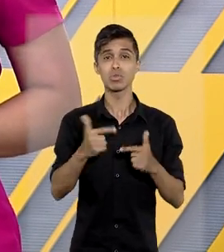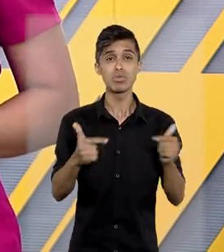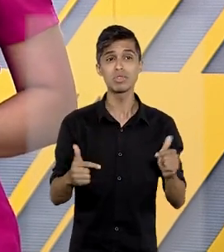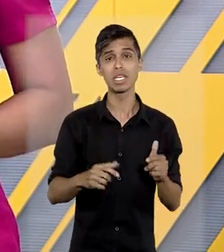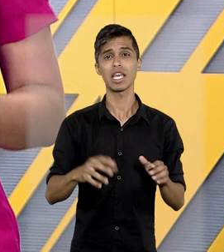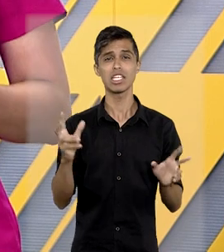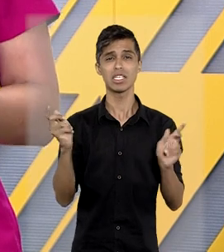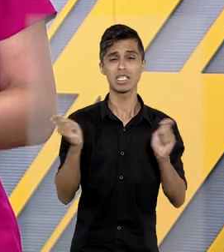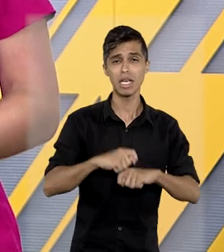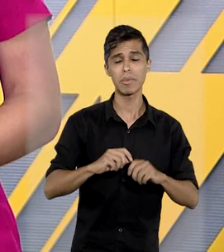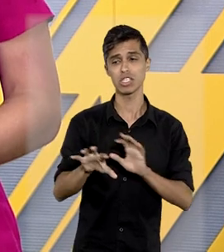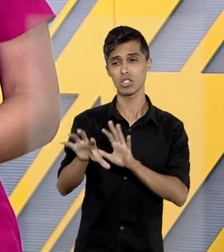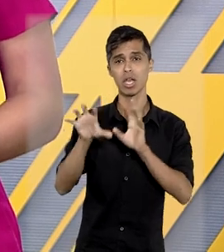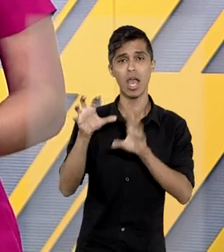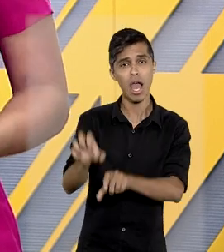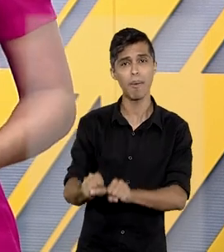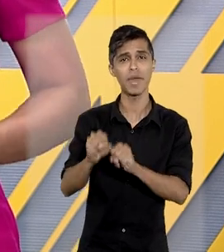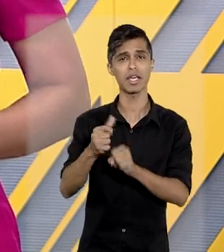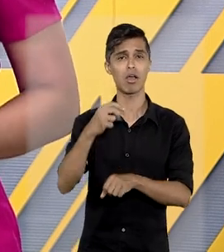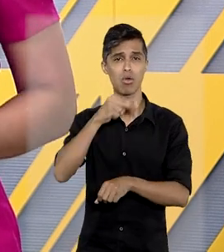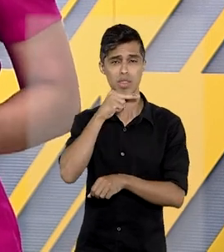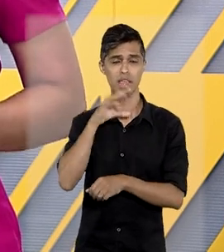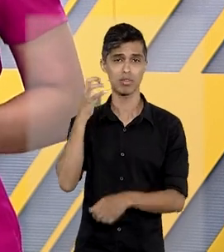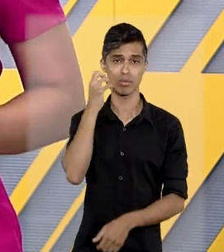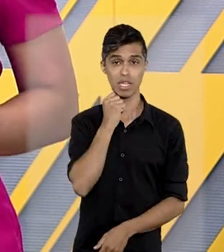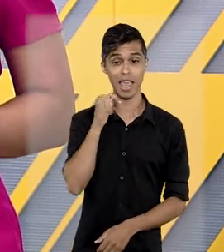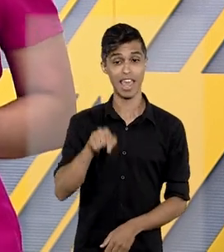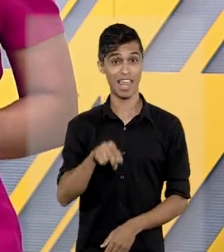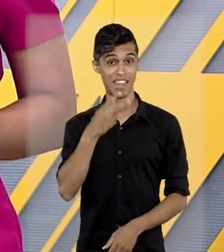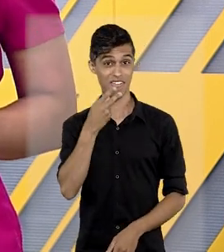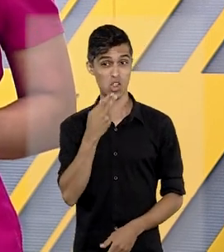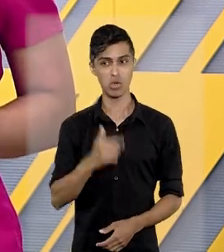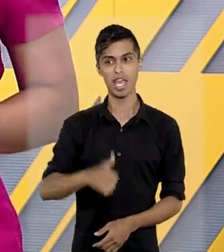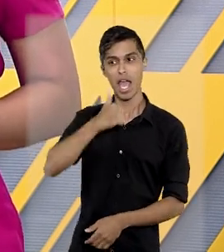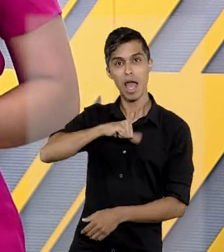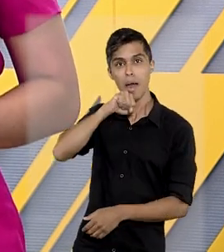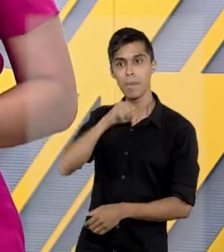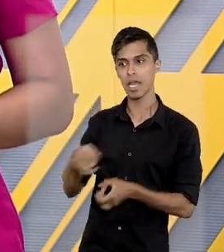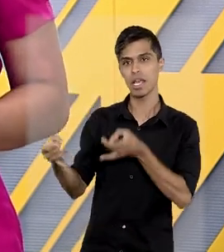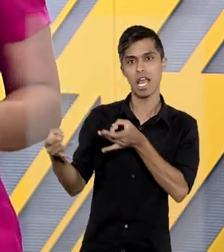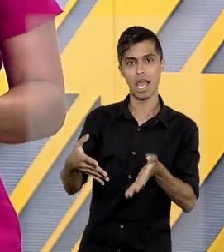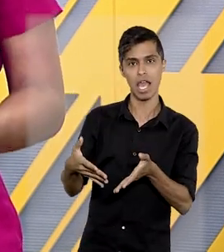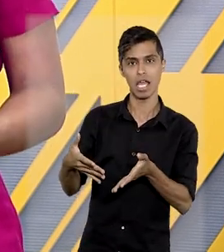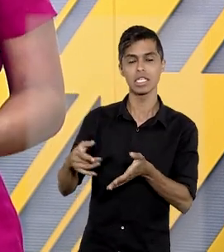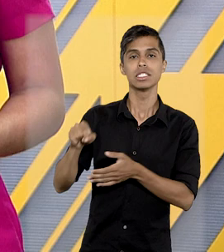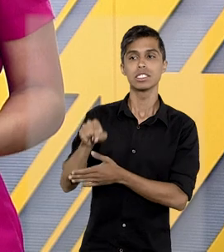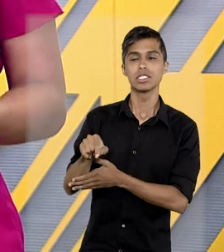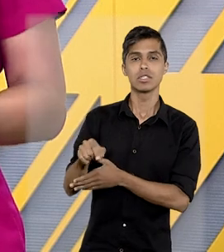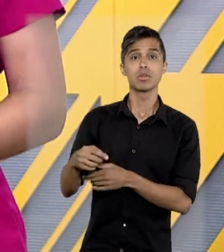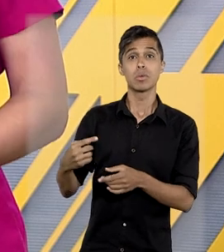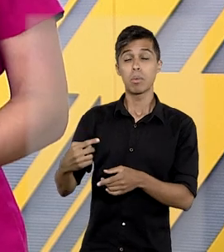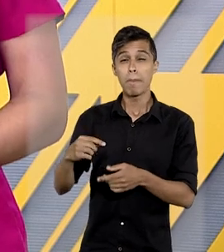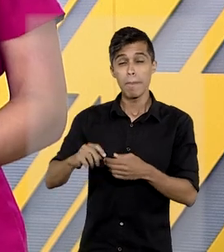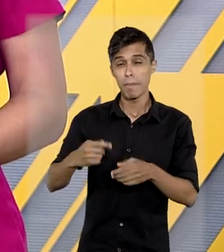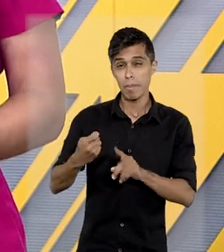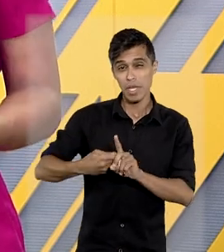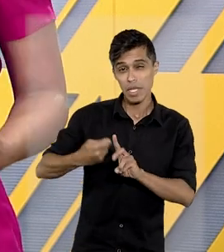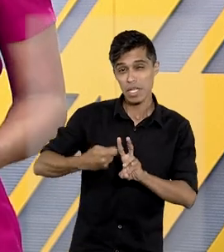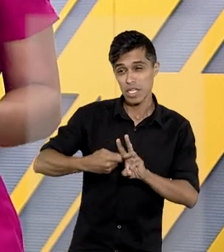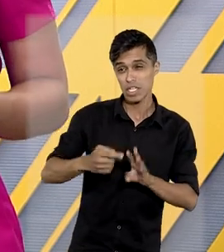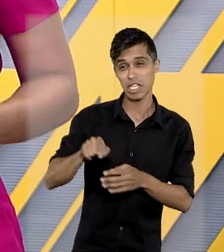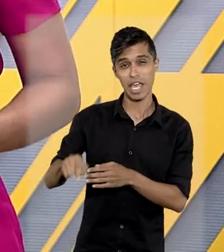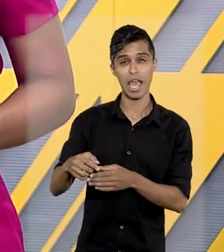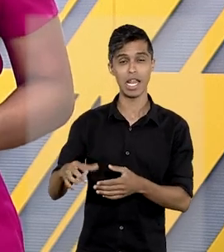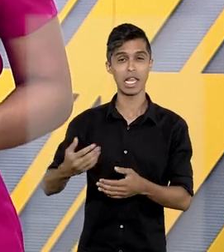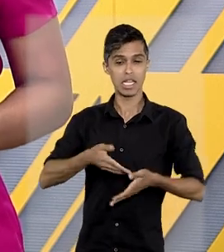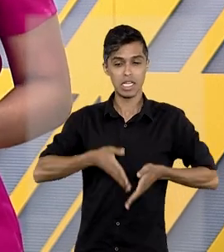poder familiar e adoção. A avó paterna alegou que a mãe biológica abandonou a criança meses após o nascimento, que o